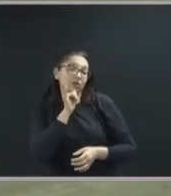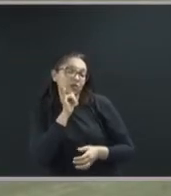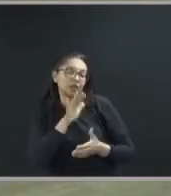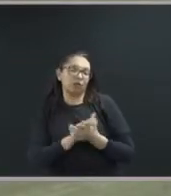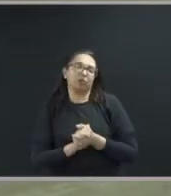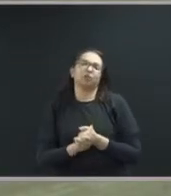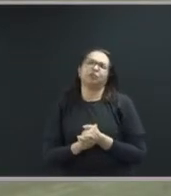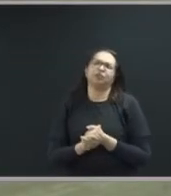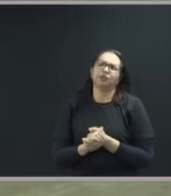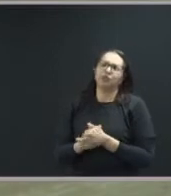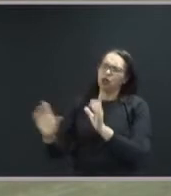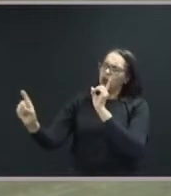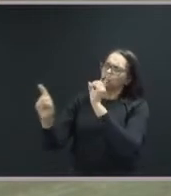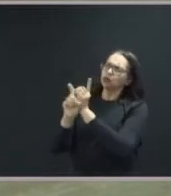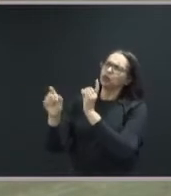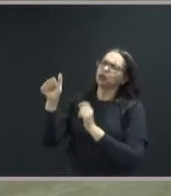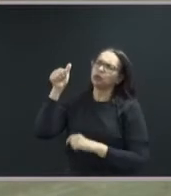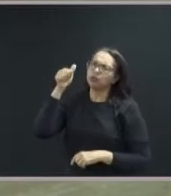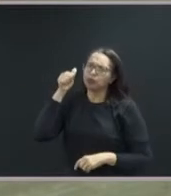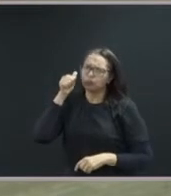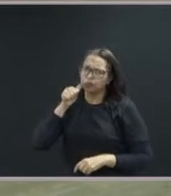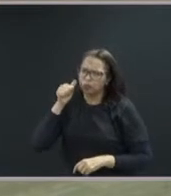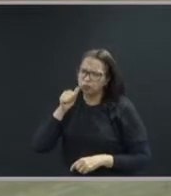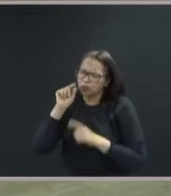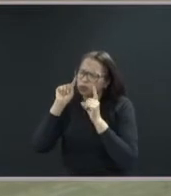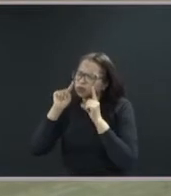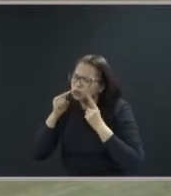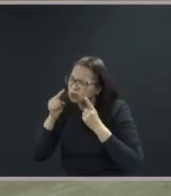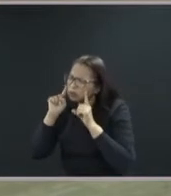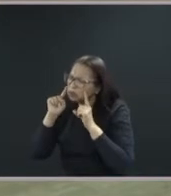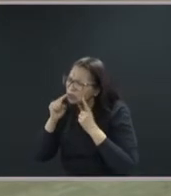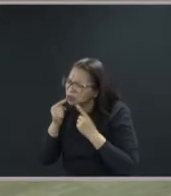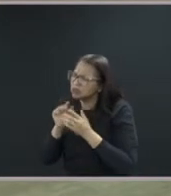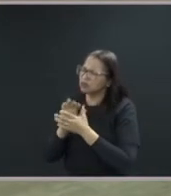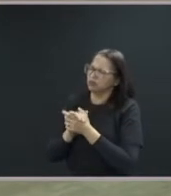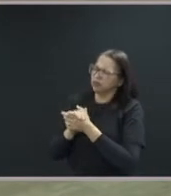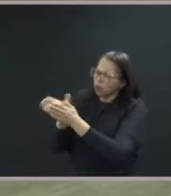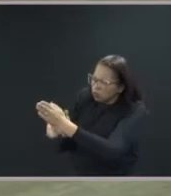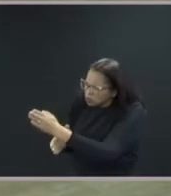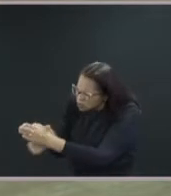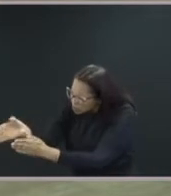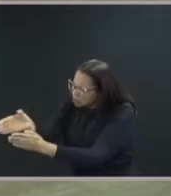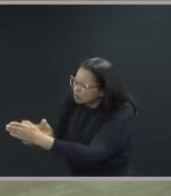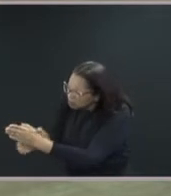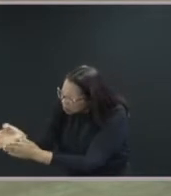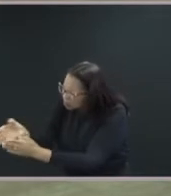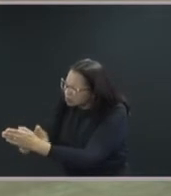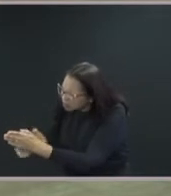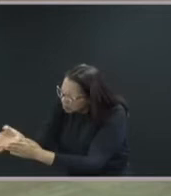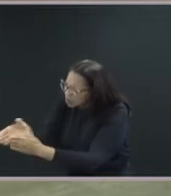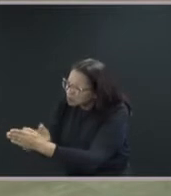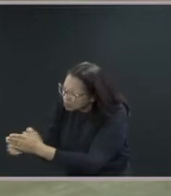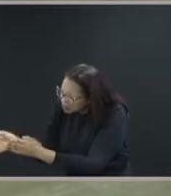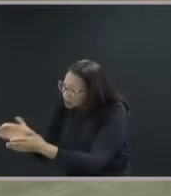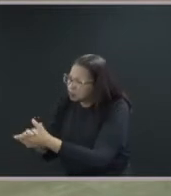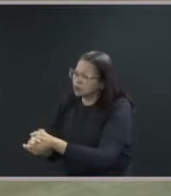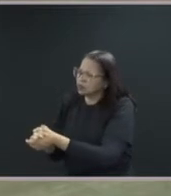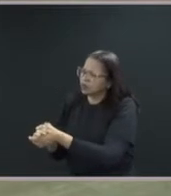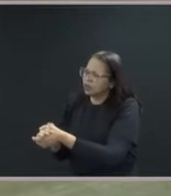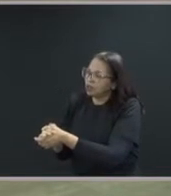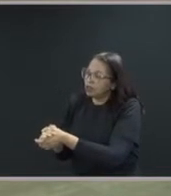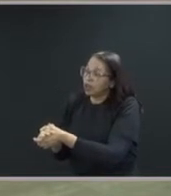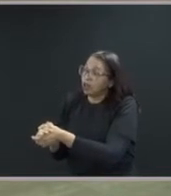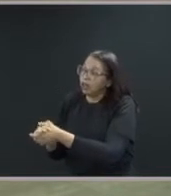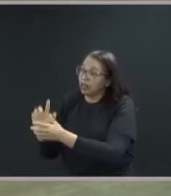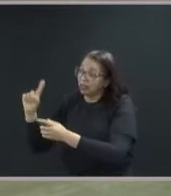ela. E ela ficou, deixa ela, irmã, você fez tudo tranquilo, fica tranquilo. Se ela é crente, ela vai vir falar com a irmã. Quando foi à noite, a irmã veio toda